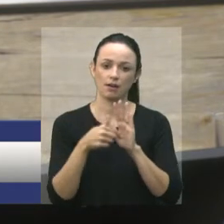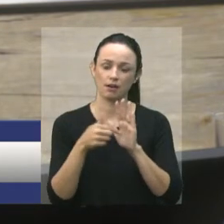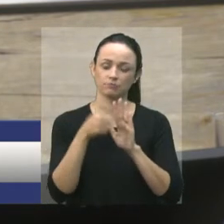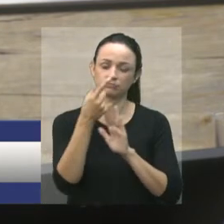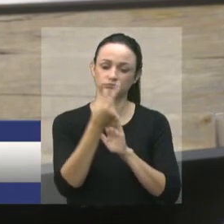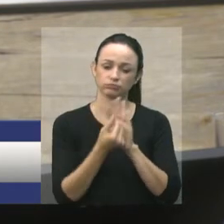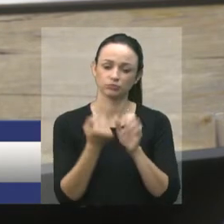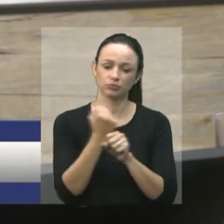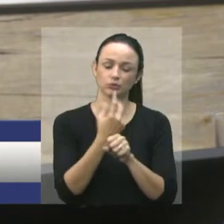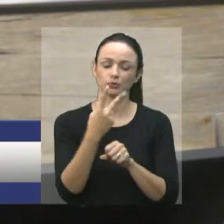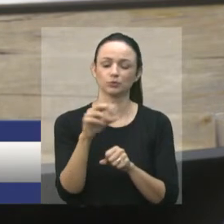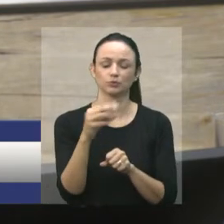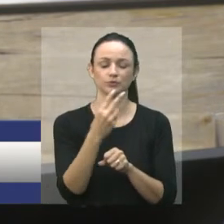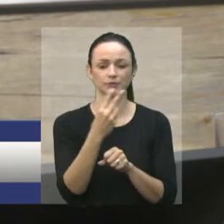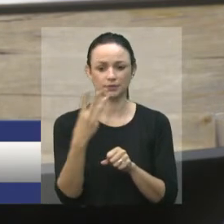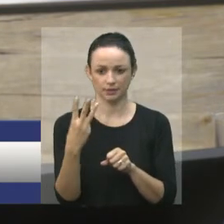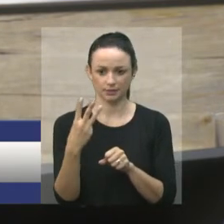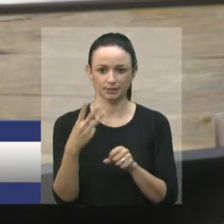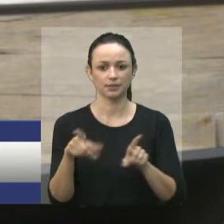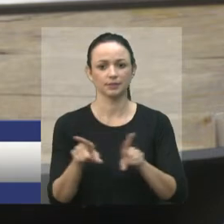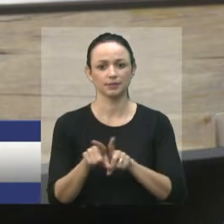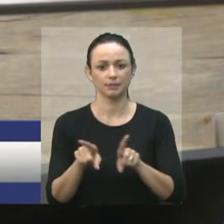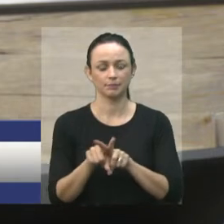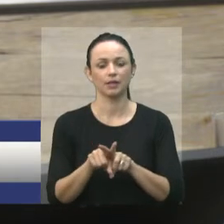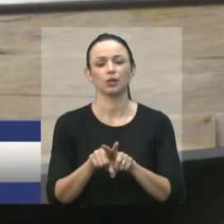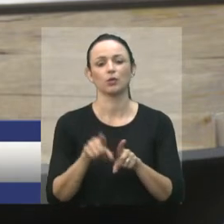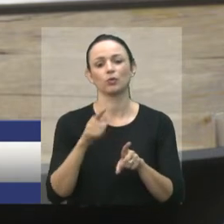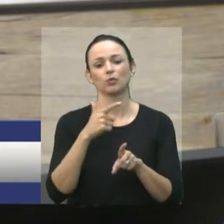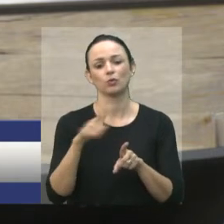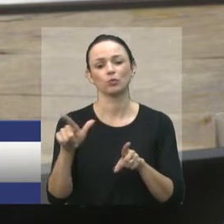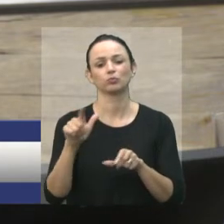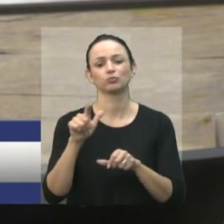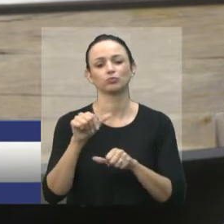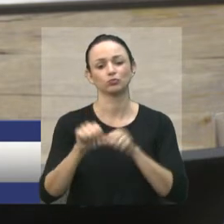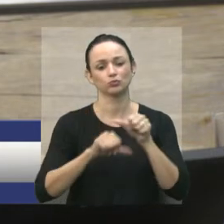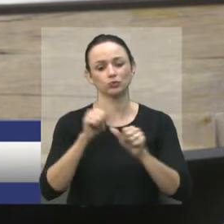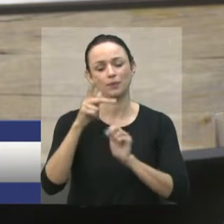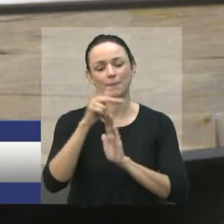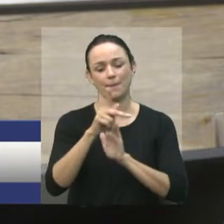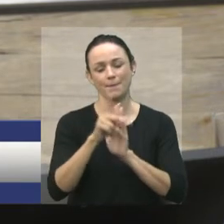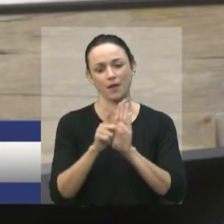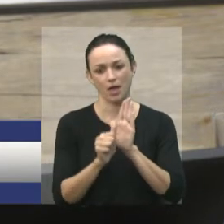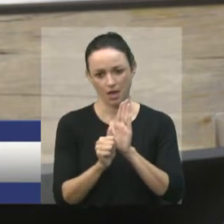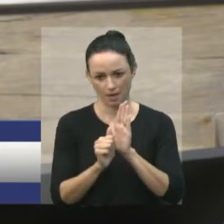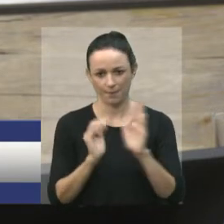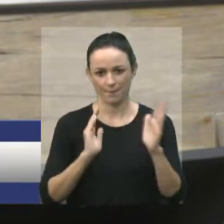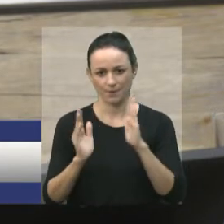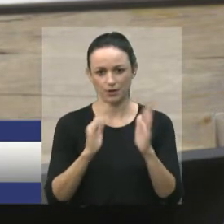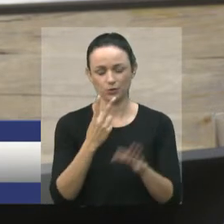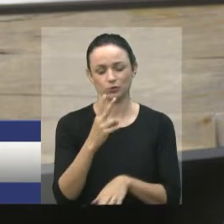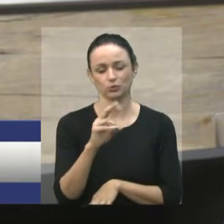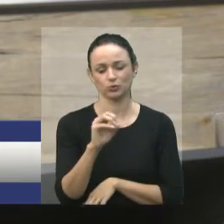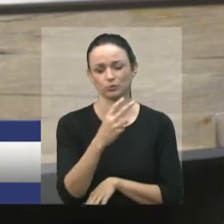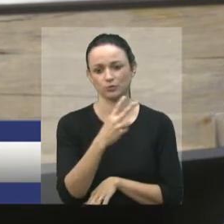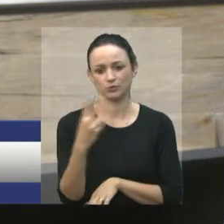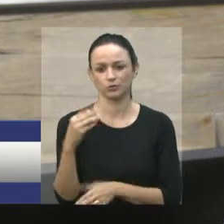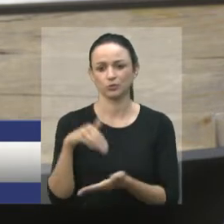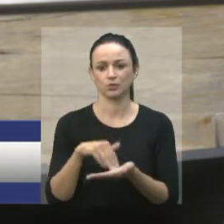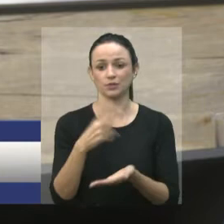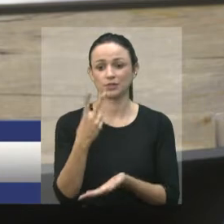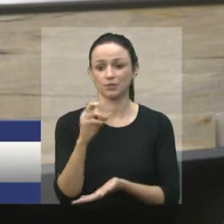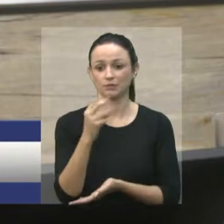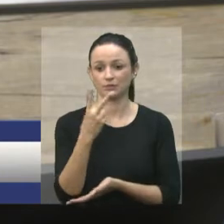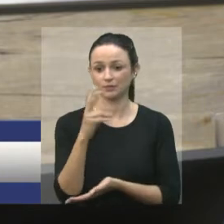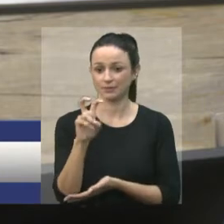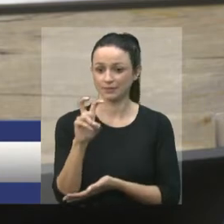exercício financeiro de 2023, bem como promovidas as alterações no plano plurianual para o período de